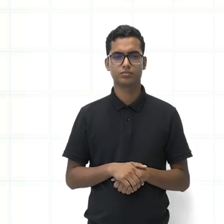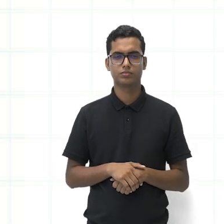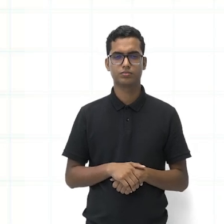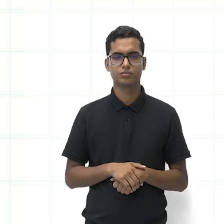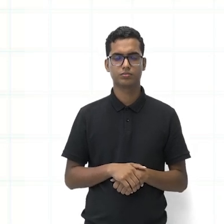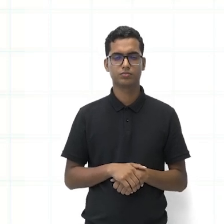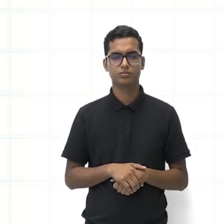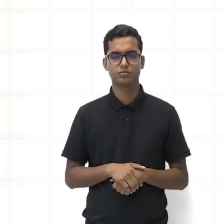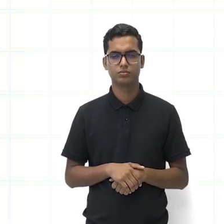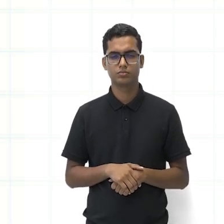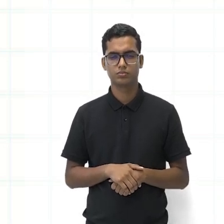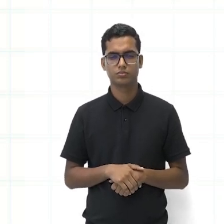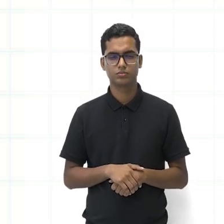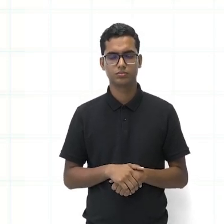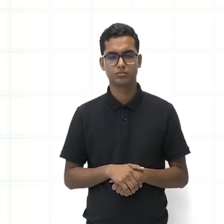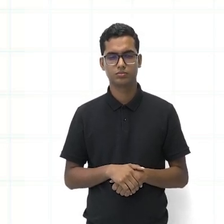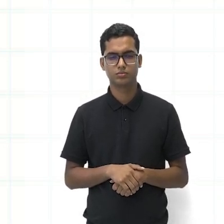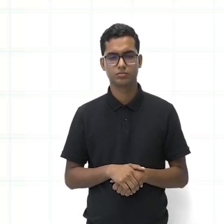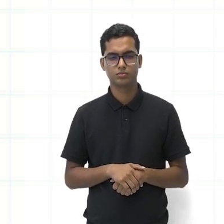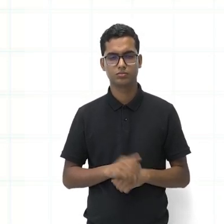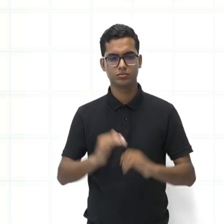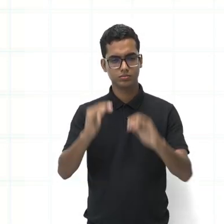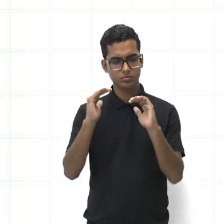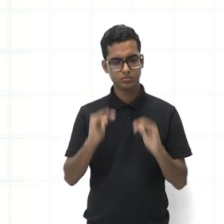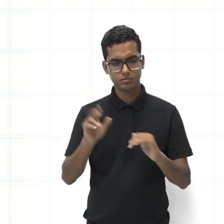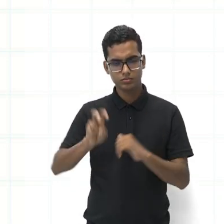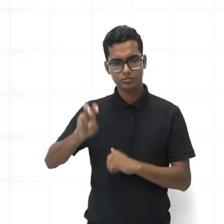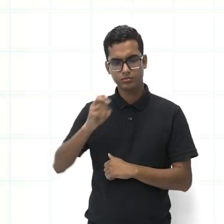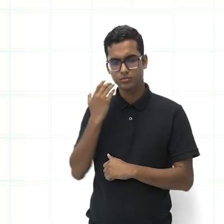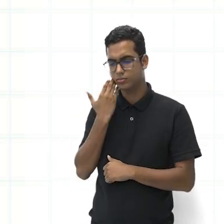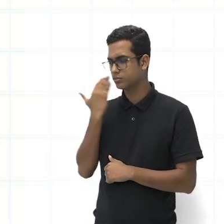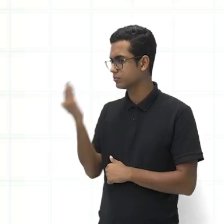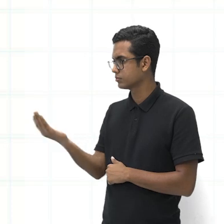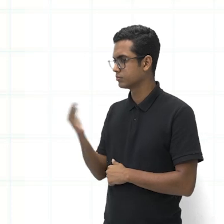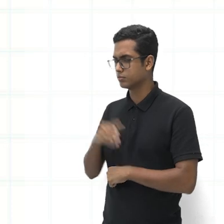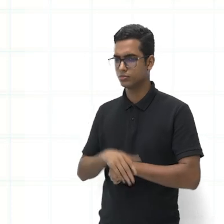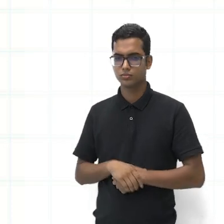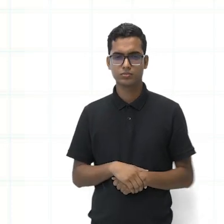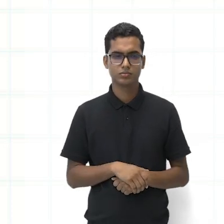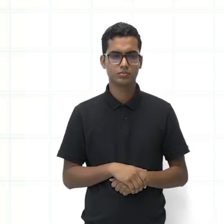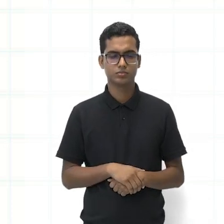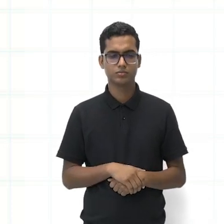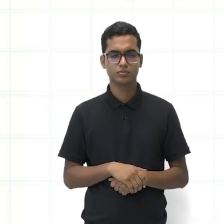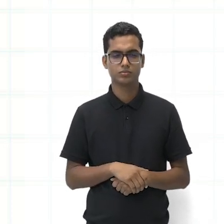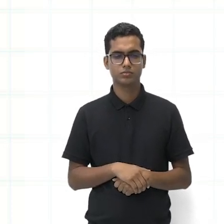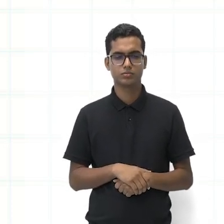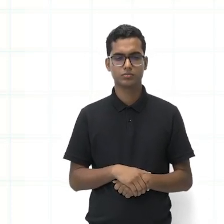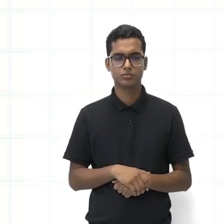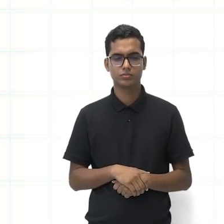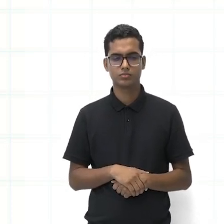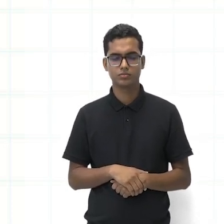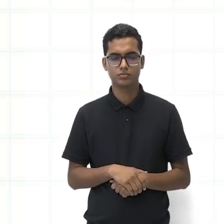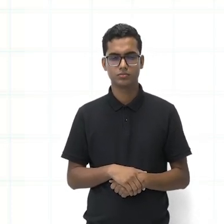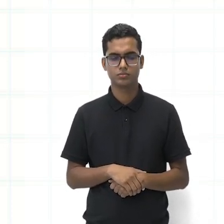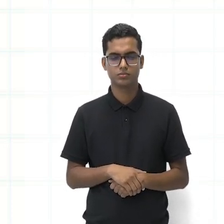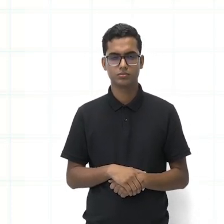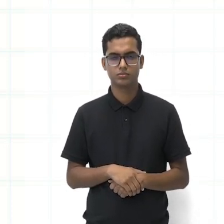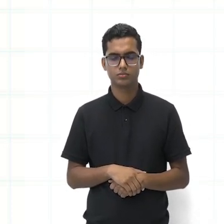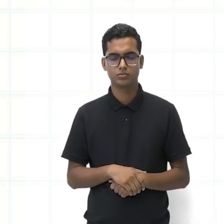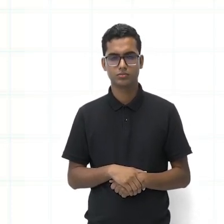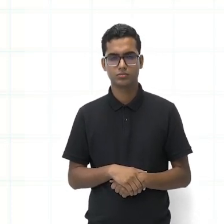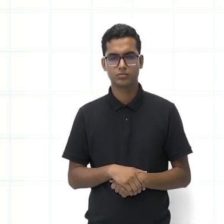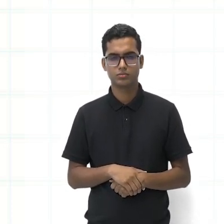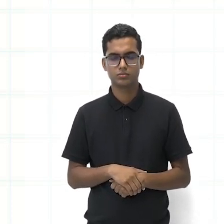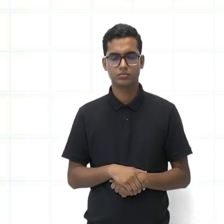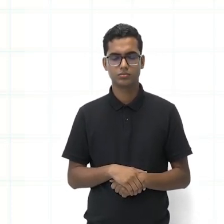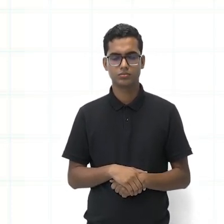você é? E aqui eu repito, né? Volto com a WH what, né? What's your current job or